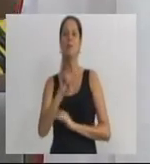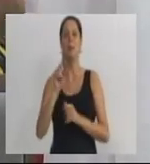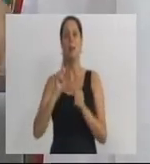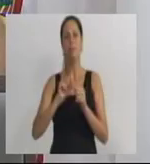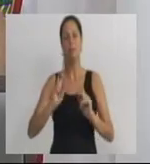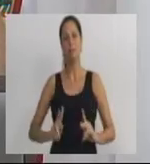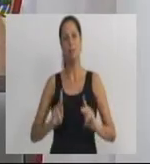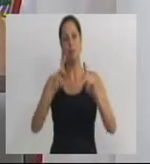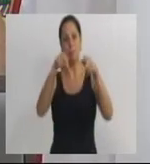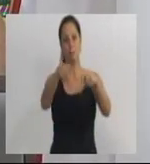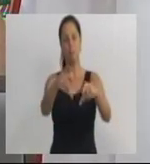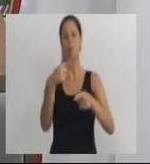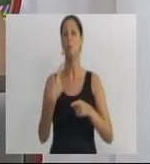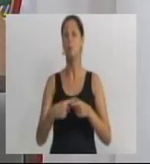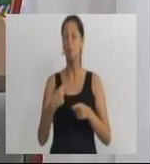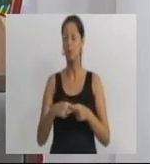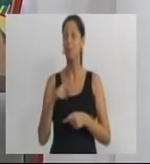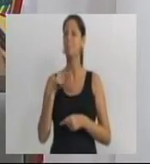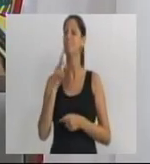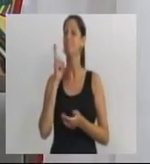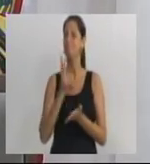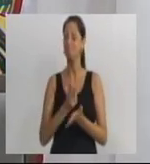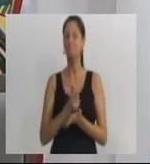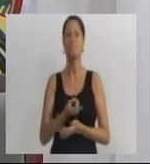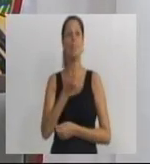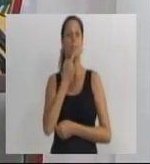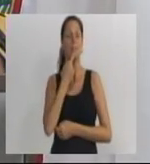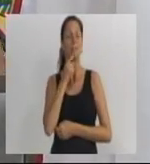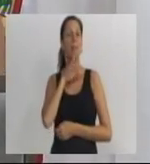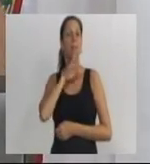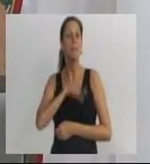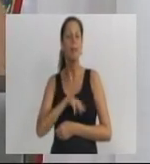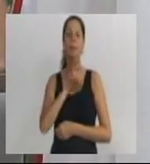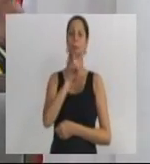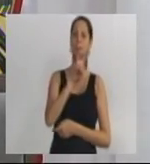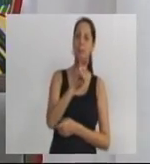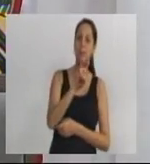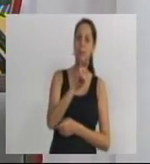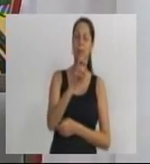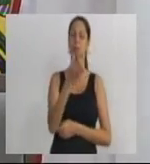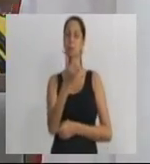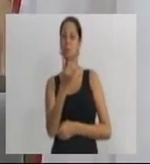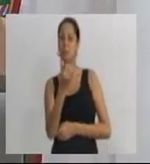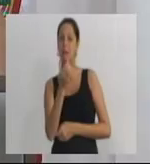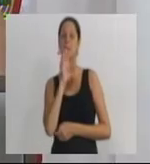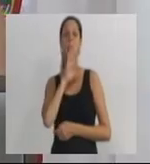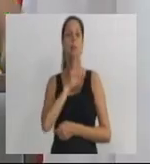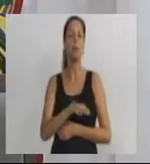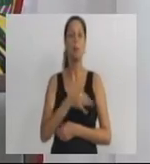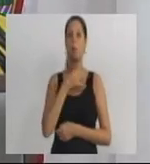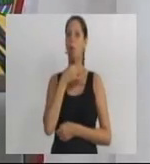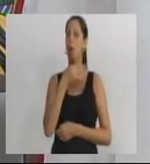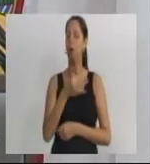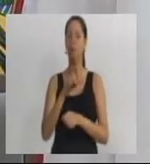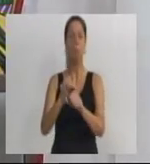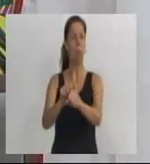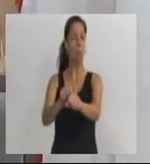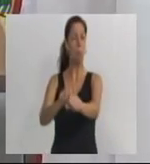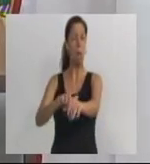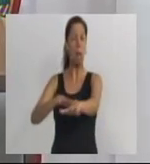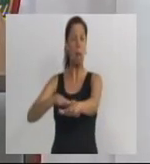não tem quem passe lá numa sexta-feira, às 5 horas da tarde, às 6 horas da tarde, o tráfego já está parado aqui,